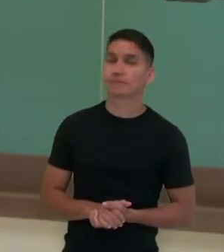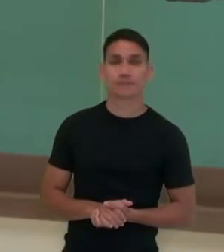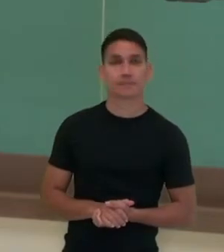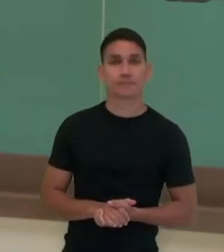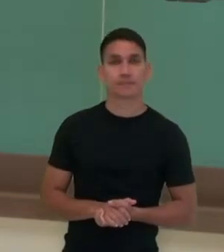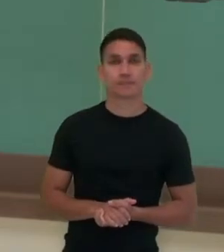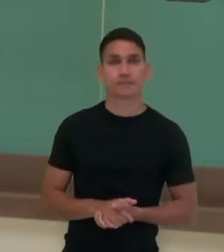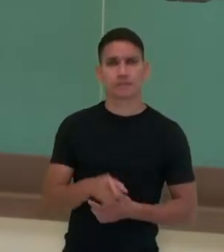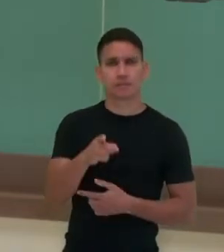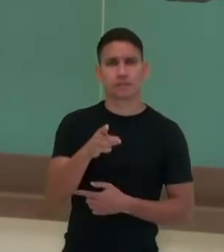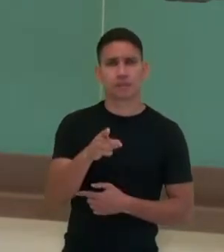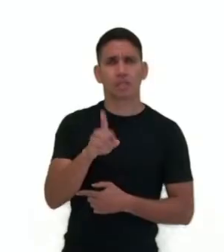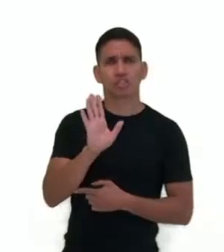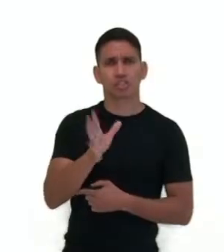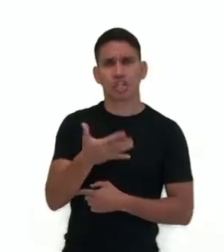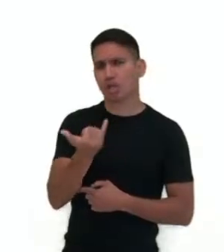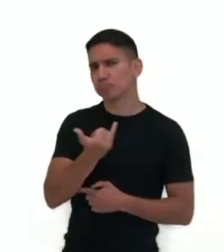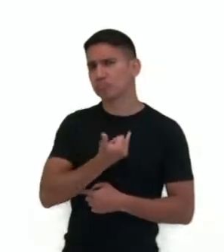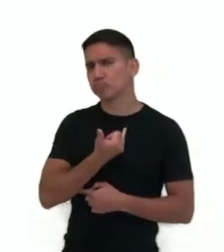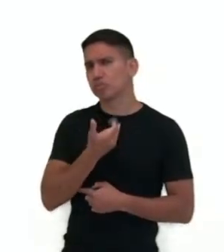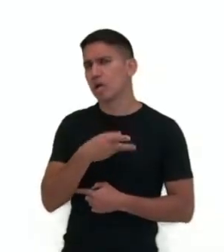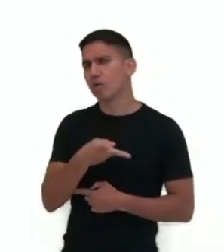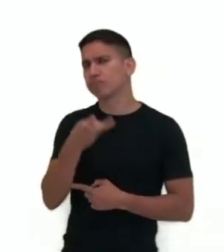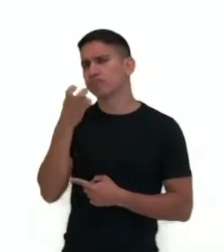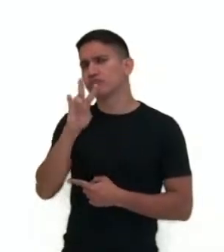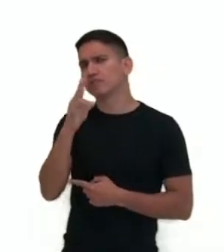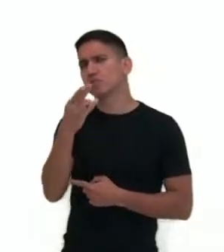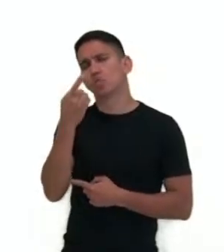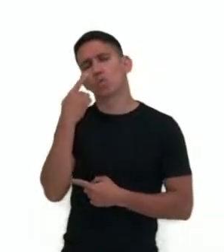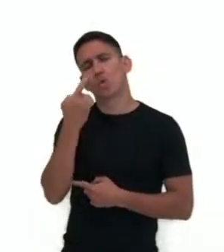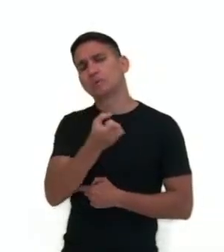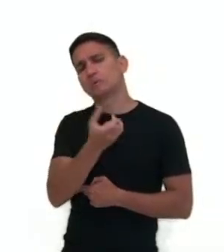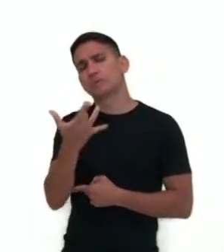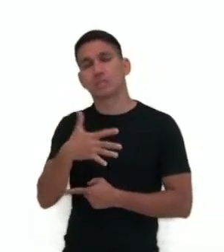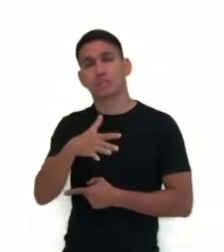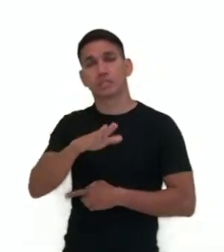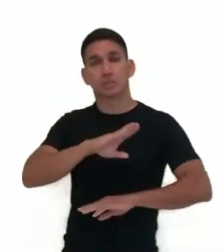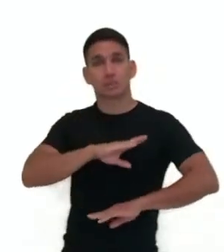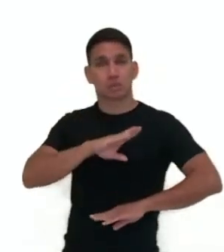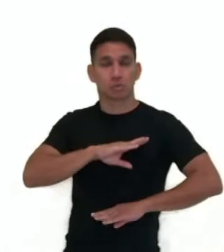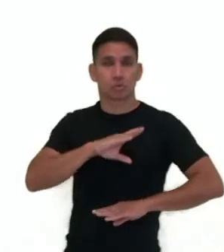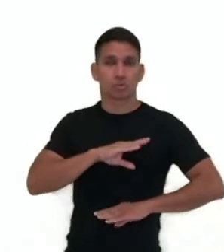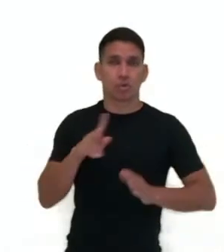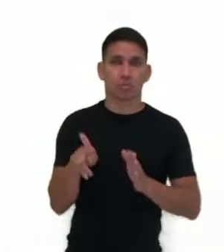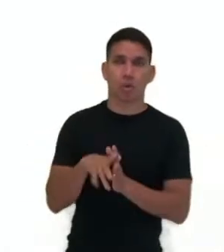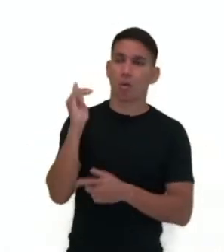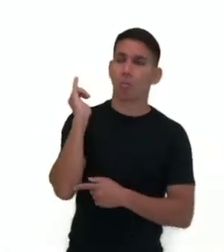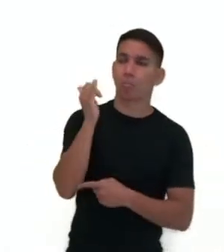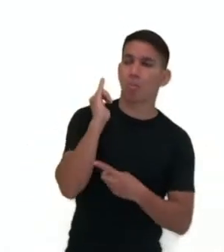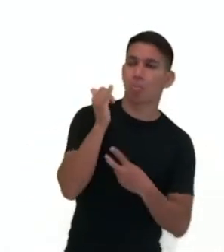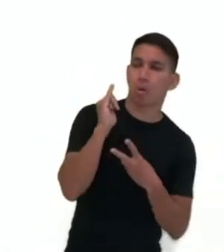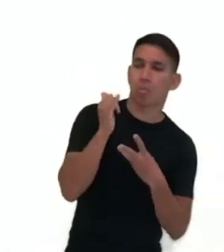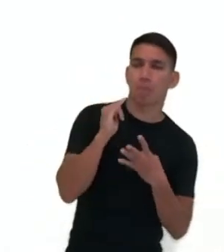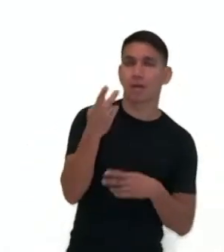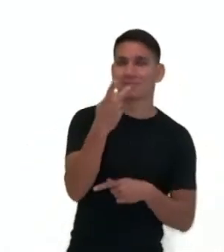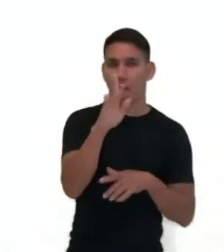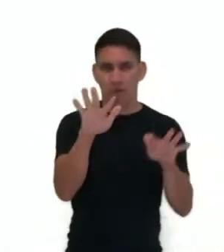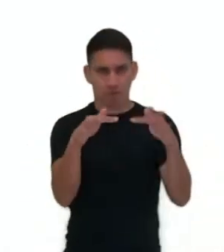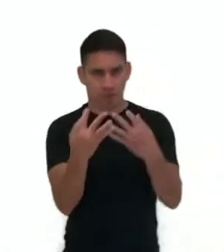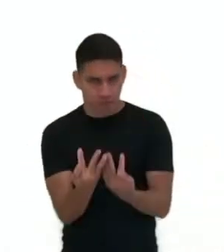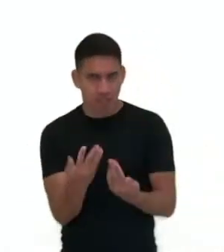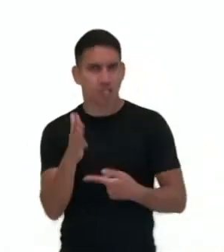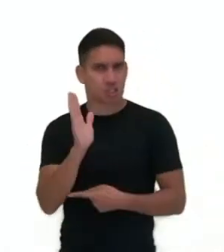Você já ouviu falar, né, em causos, né, contados aí por familiares,